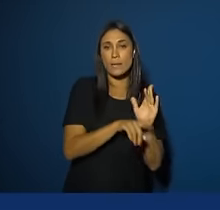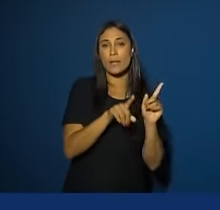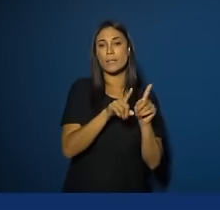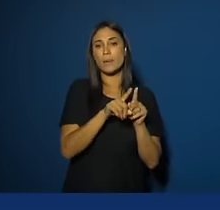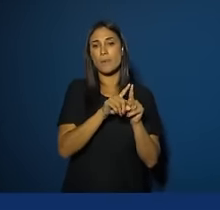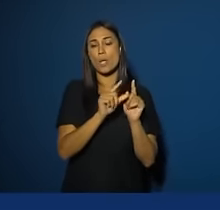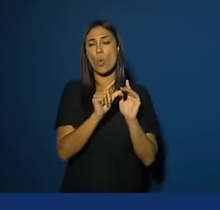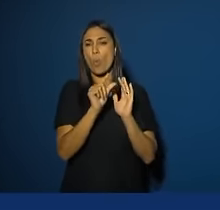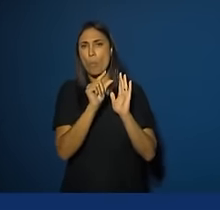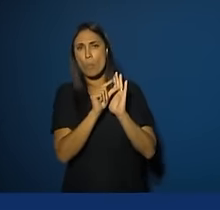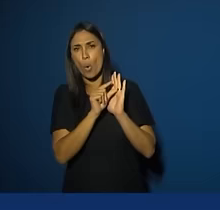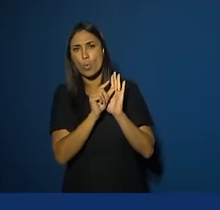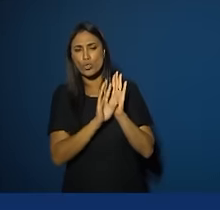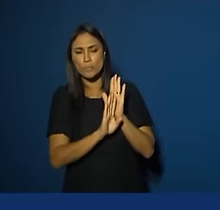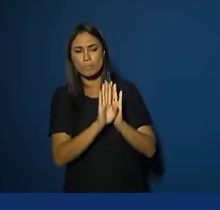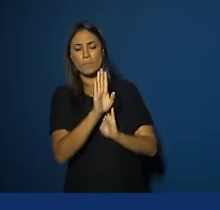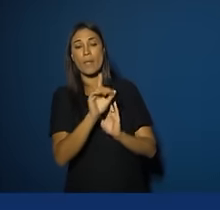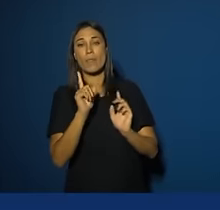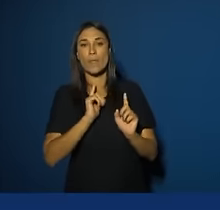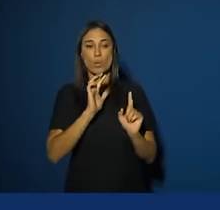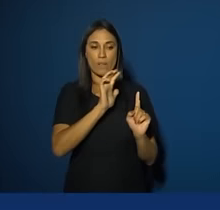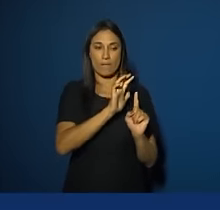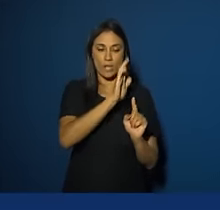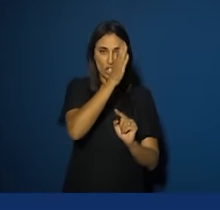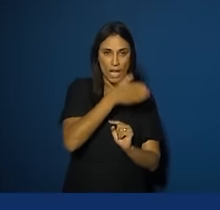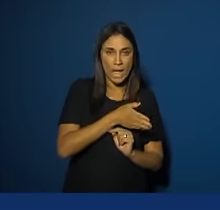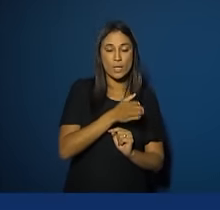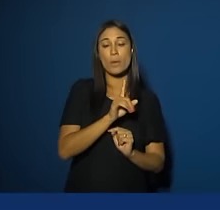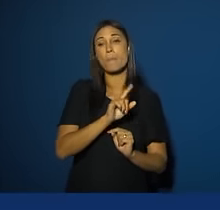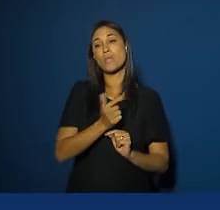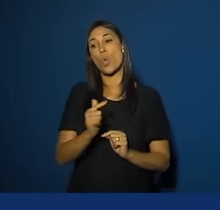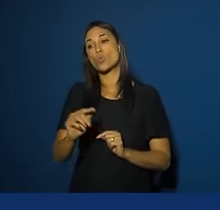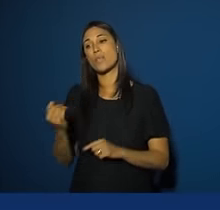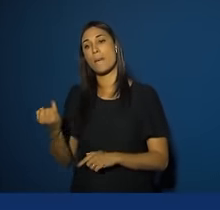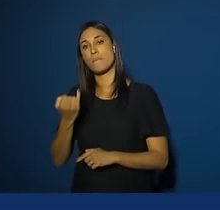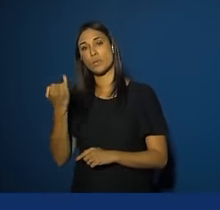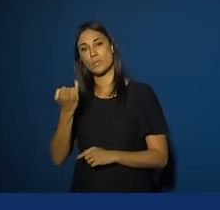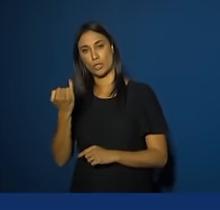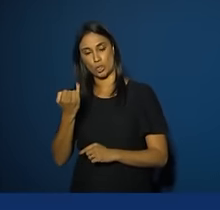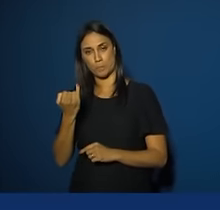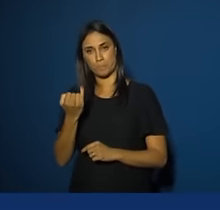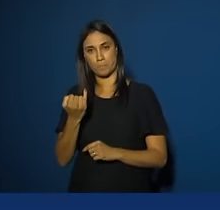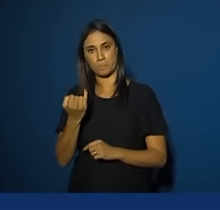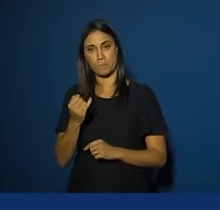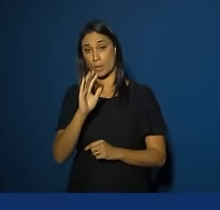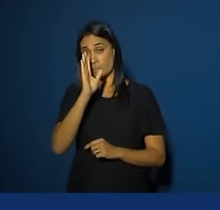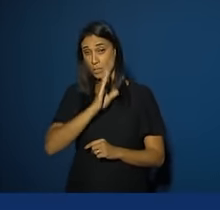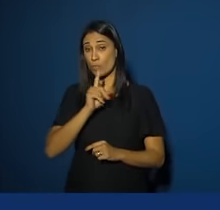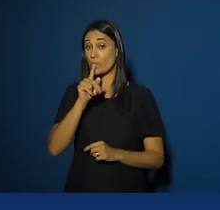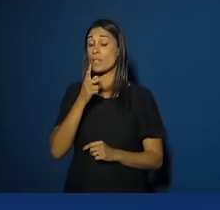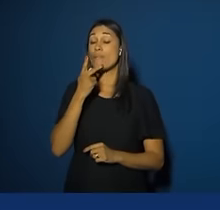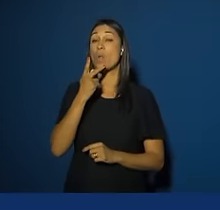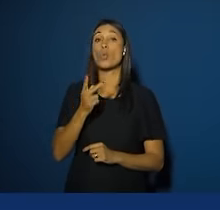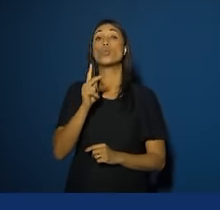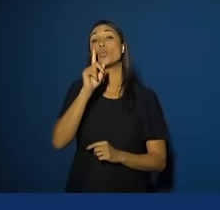de recrudescimento nesses setores, né, que afetam mais diretamente, são muito relevantes na Bolsa Brasileira. Você citou o risco